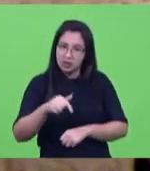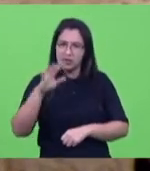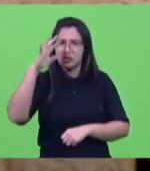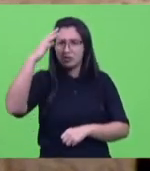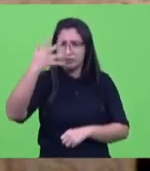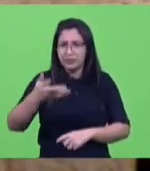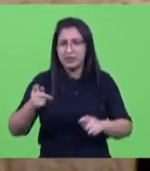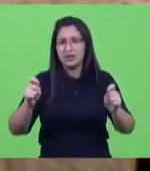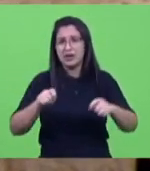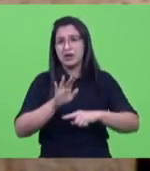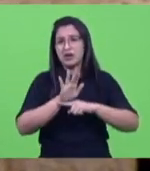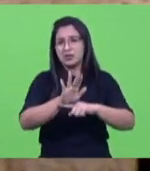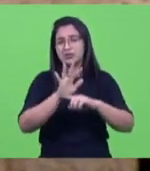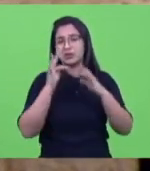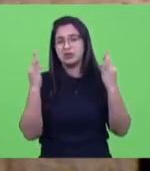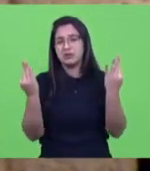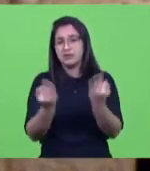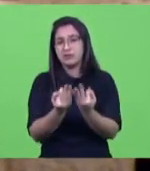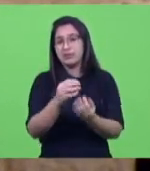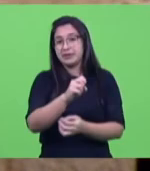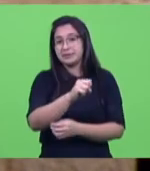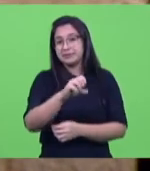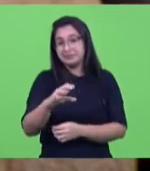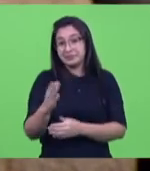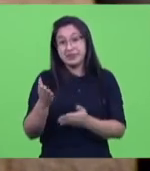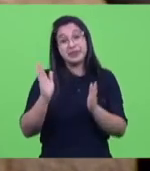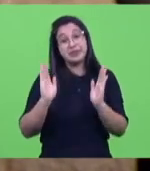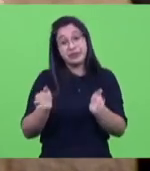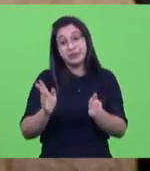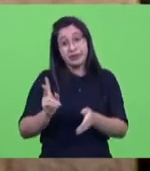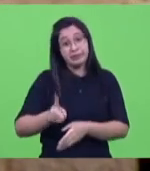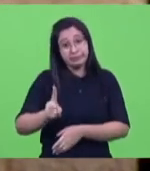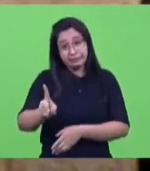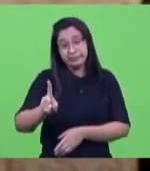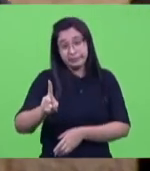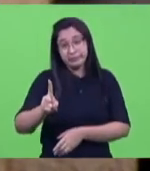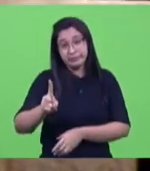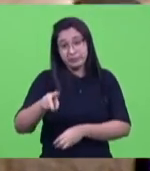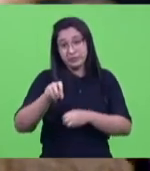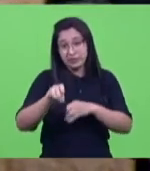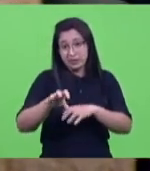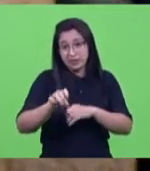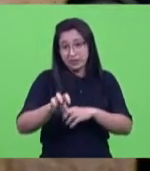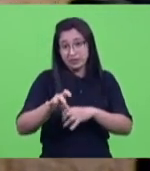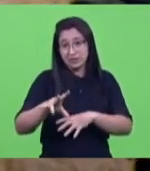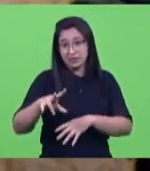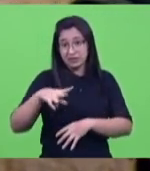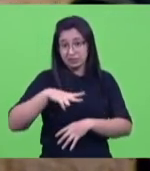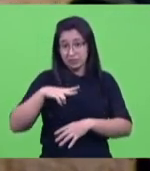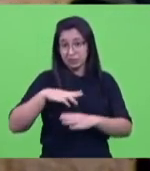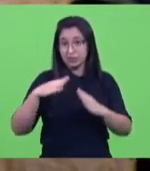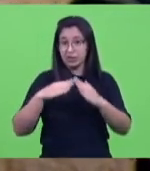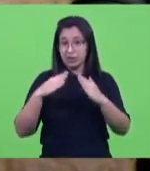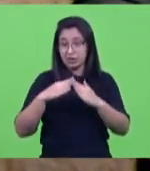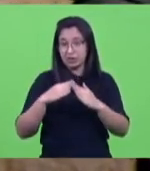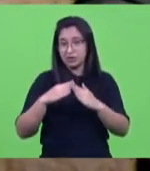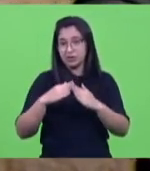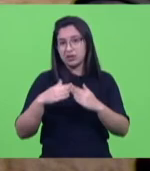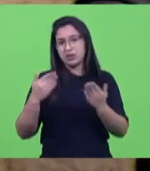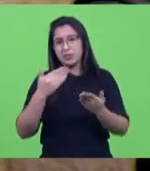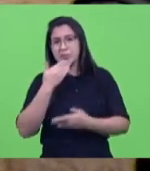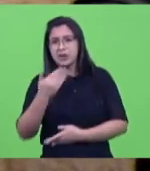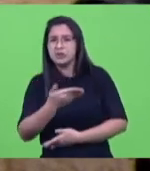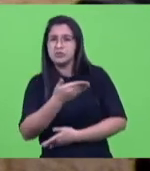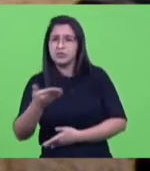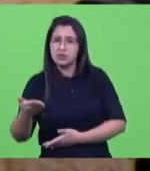grande problema para famílias catarinenses que já estão fazendo e vão continuar fazendo, independente da nossa decisão. Por isso, eu conclamo a todos para que sejam a